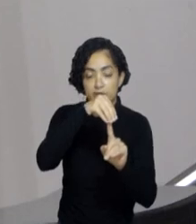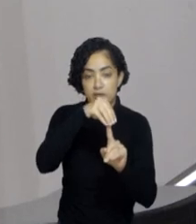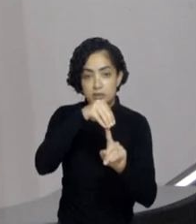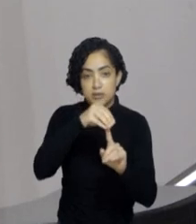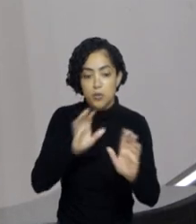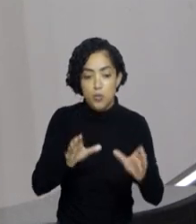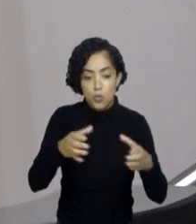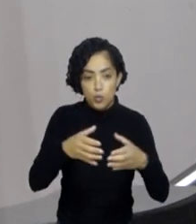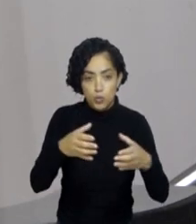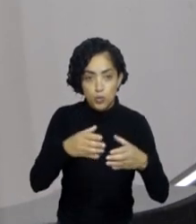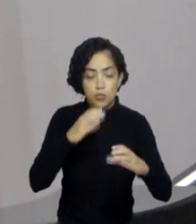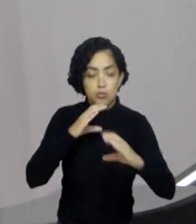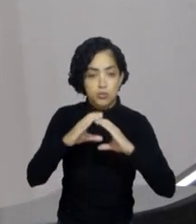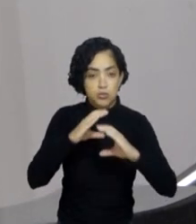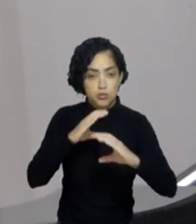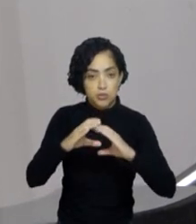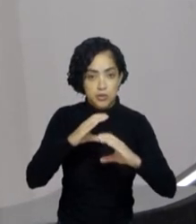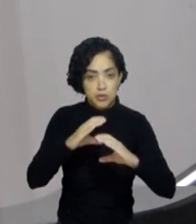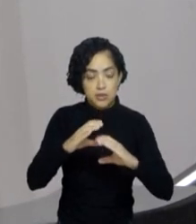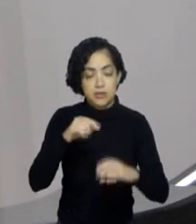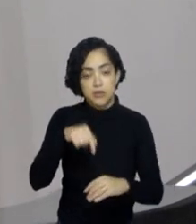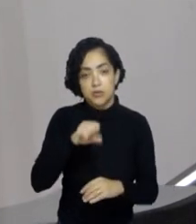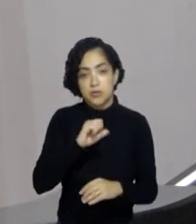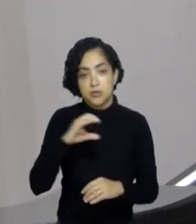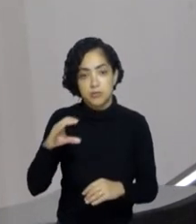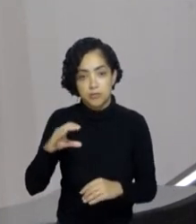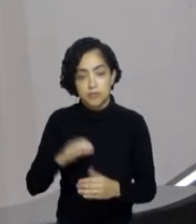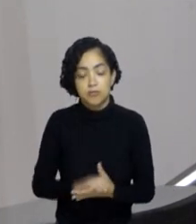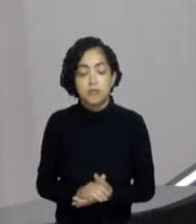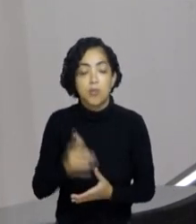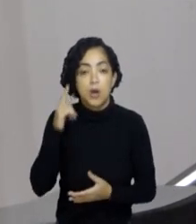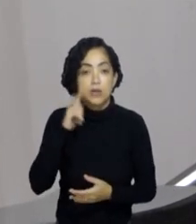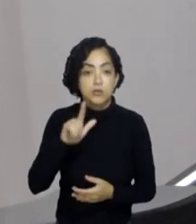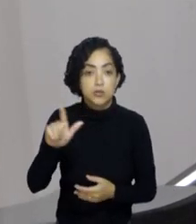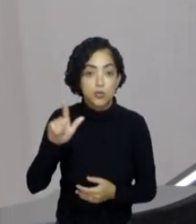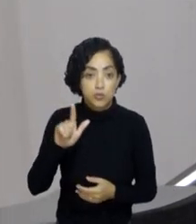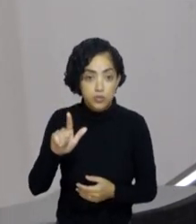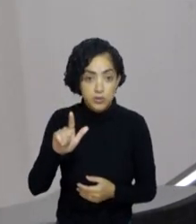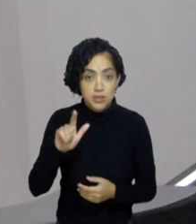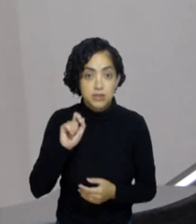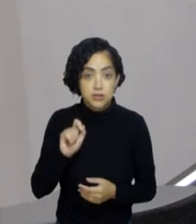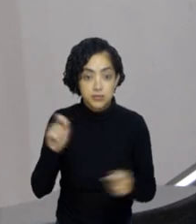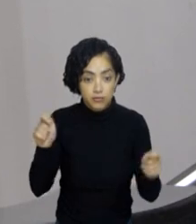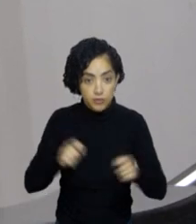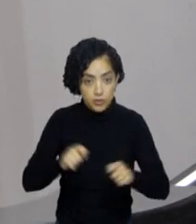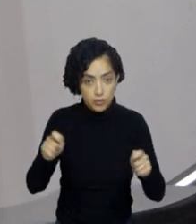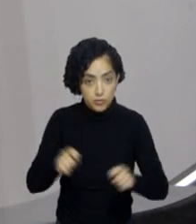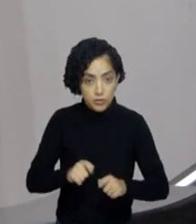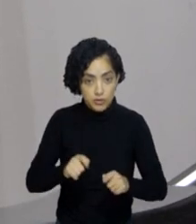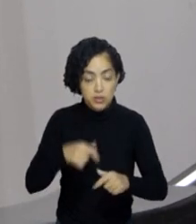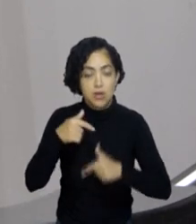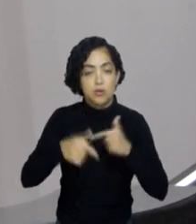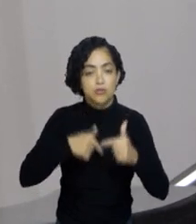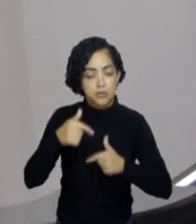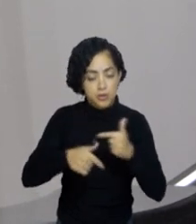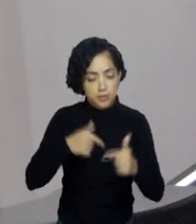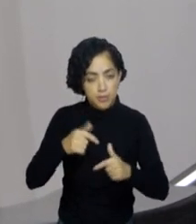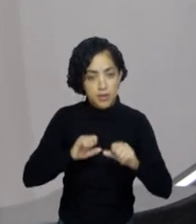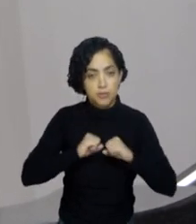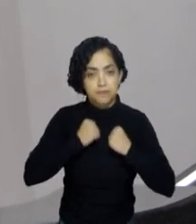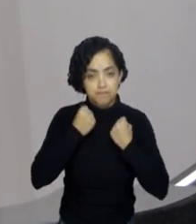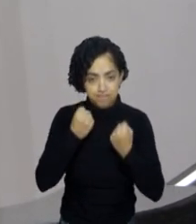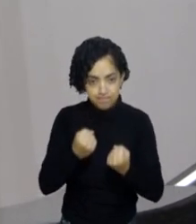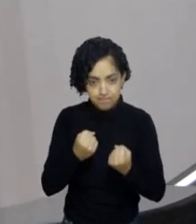de comunicação em Santa Catarina. As conquistas do presente só foram possíveis graças ao trabalho e dedicação de